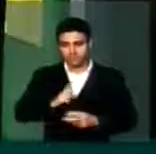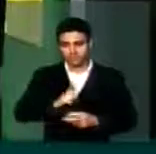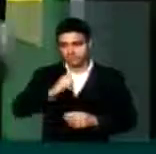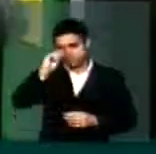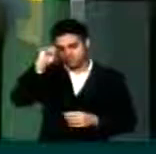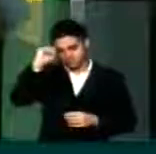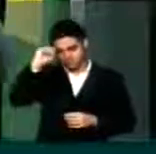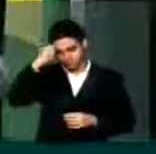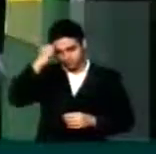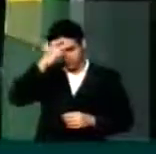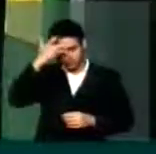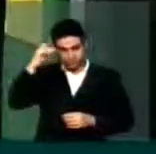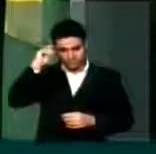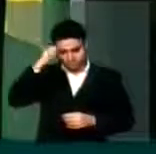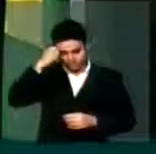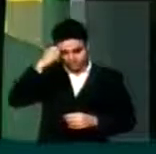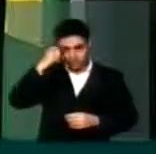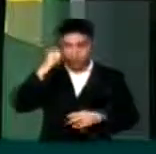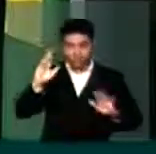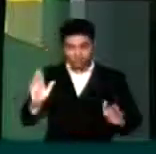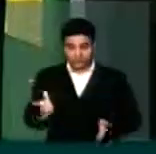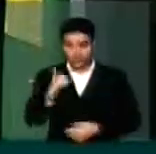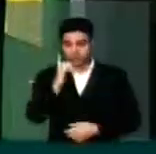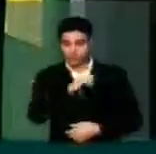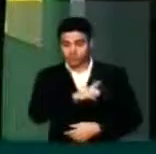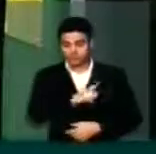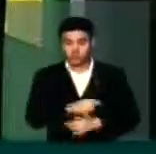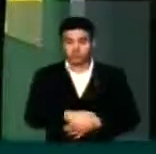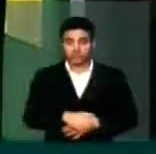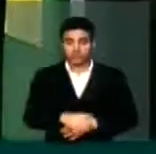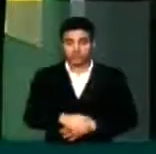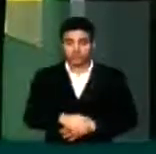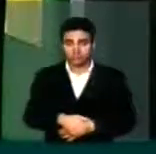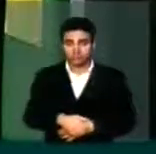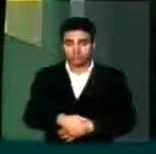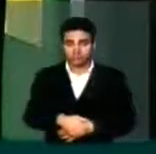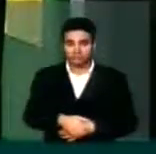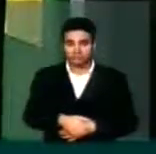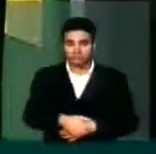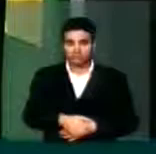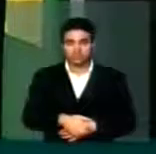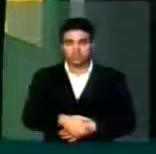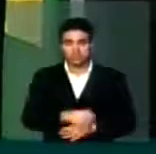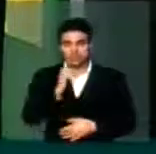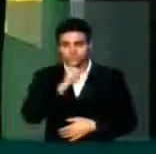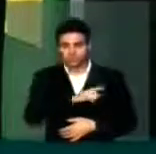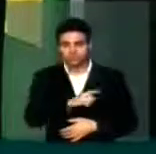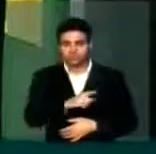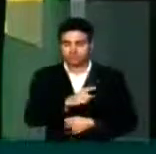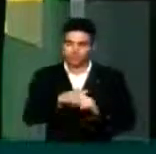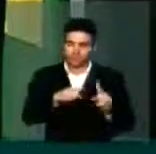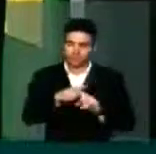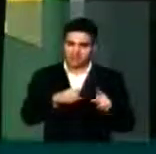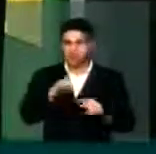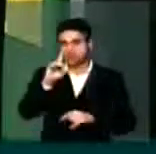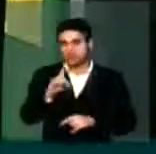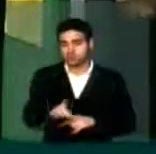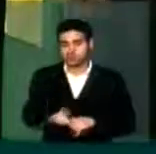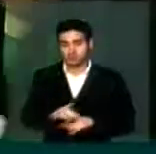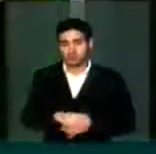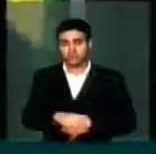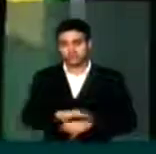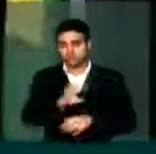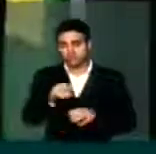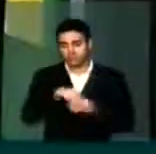negros que conquistaram parte dos seus direitos inseridos